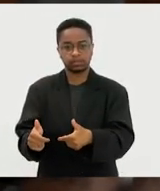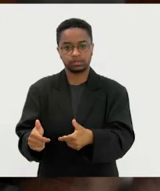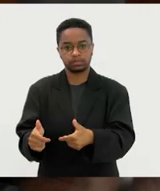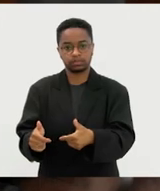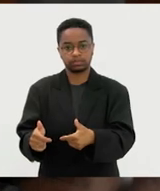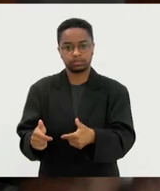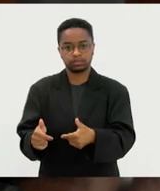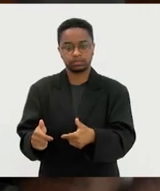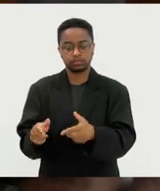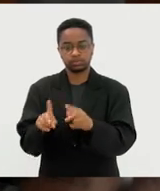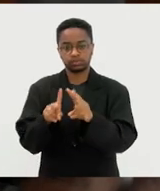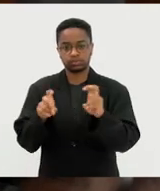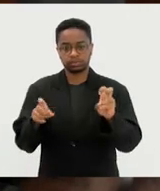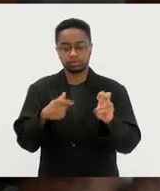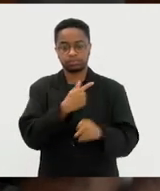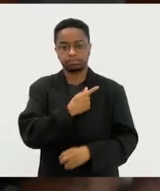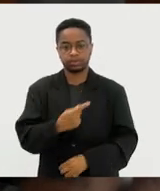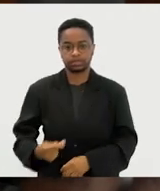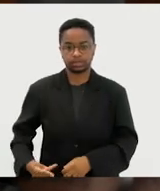ao presidente da NP.